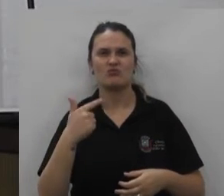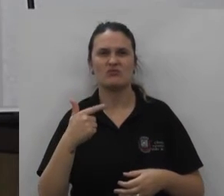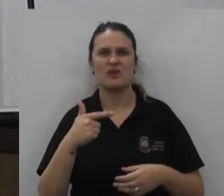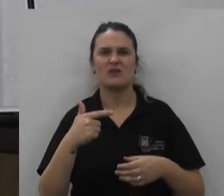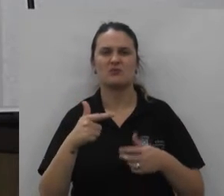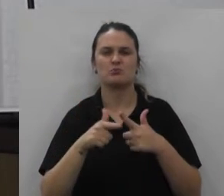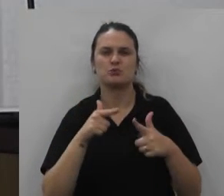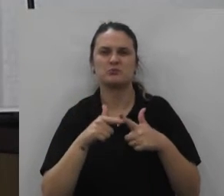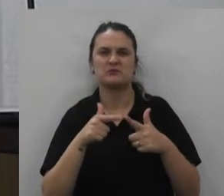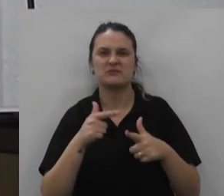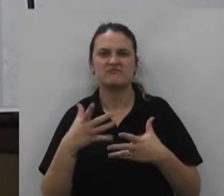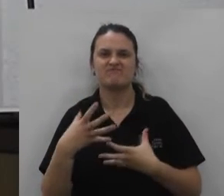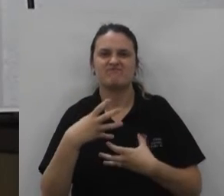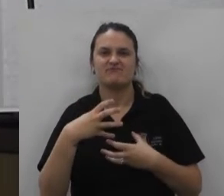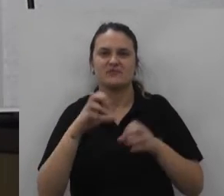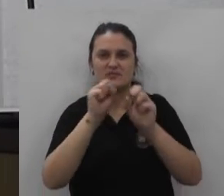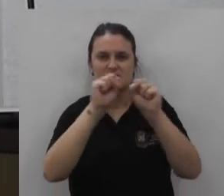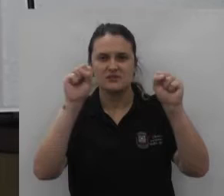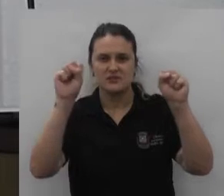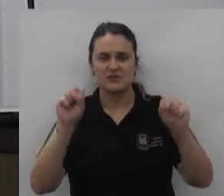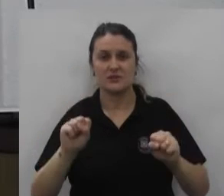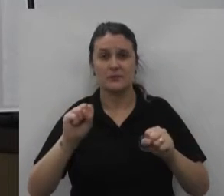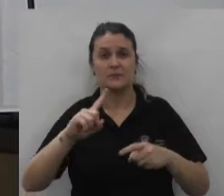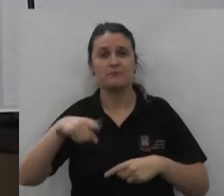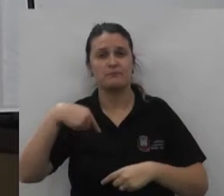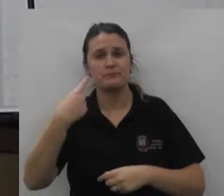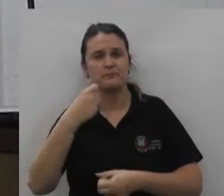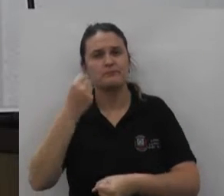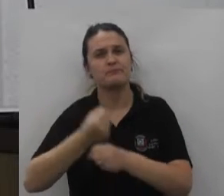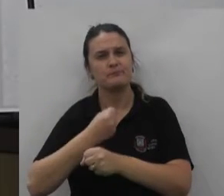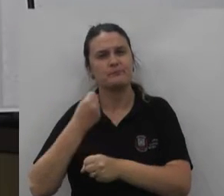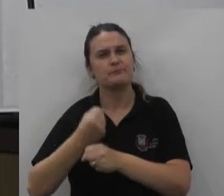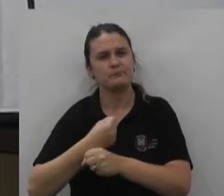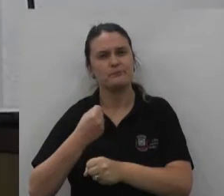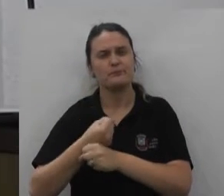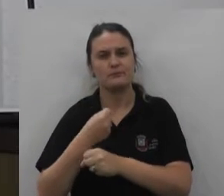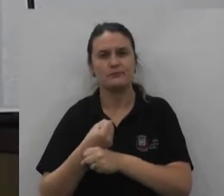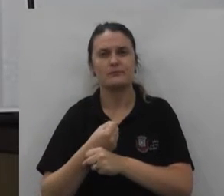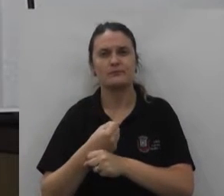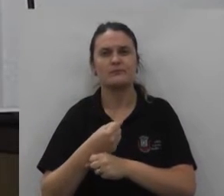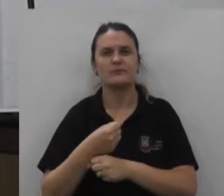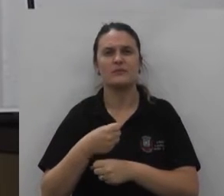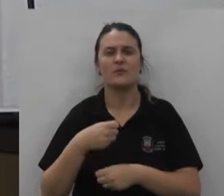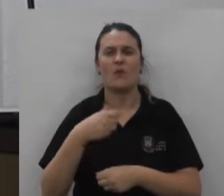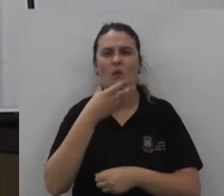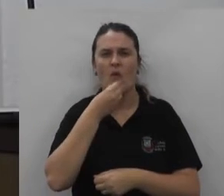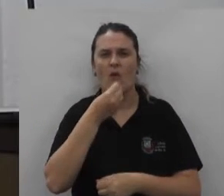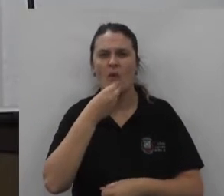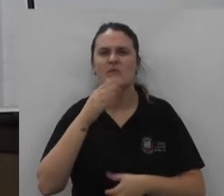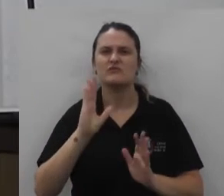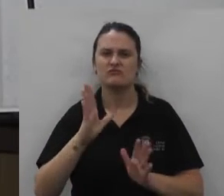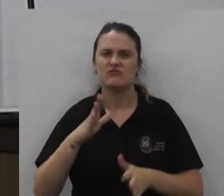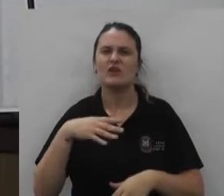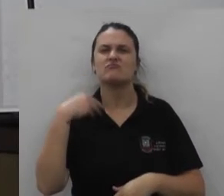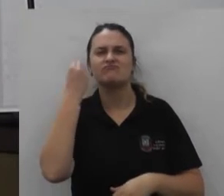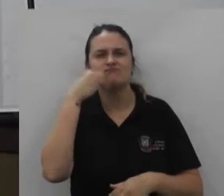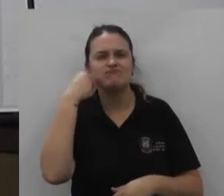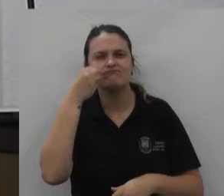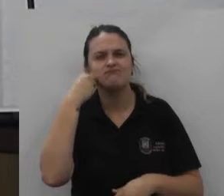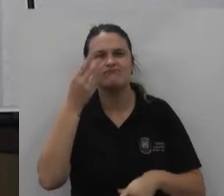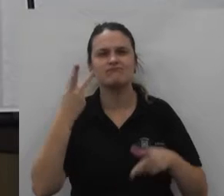contaminadas pelo sistema. E após tantos anos, esse velho político e antigo